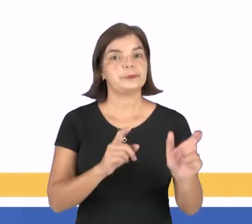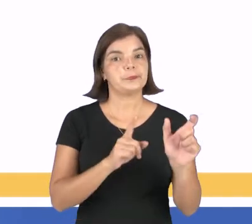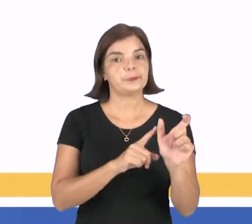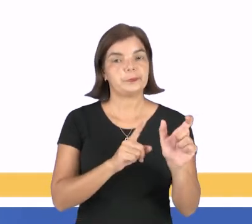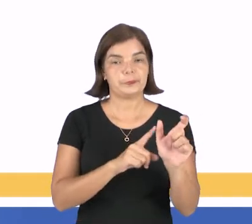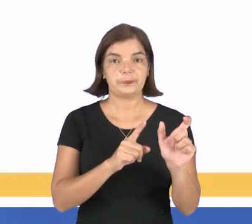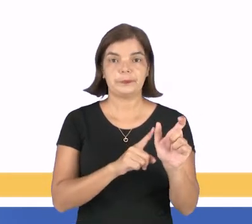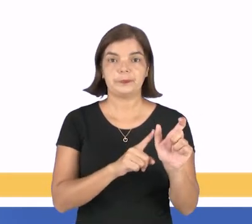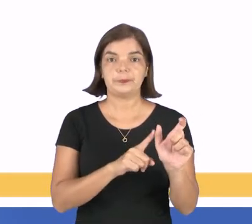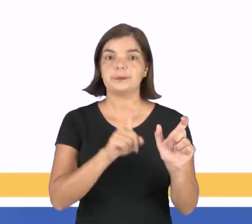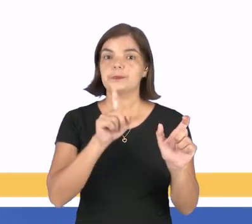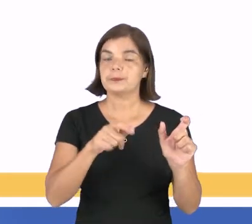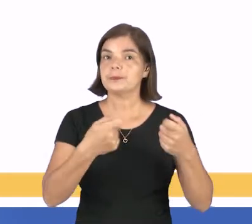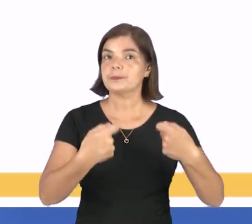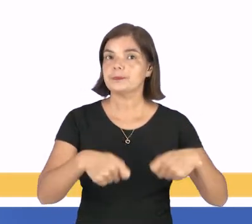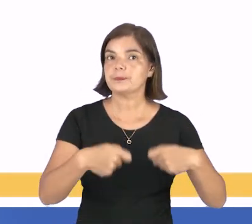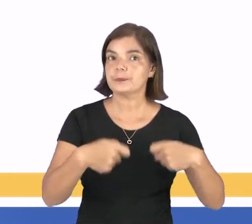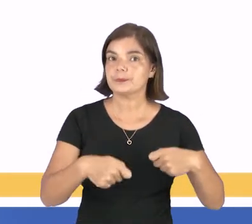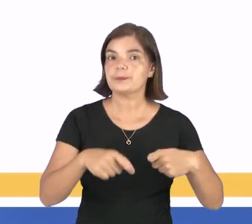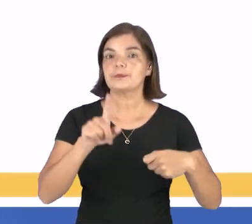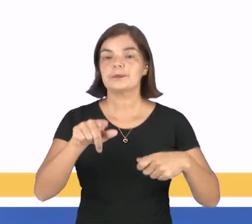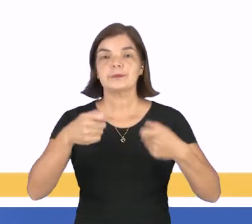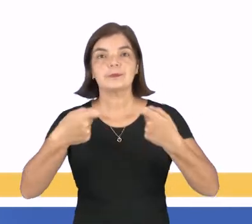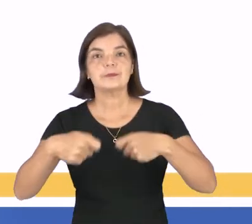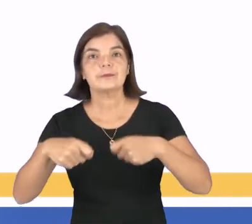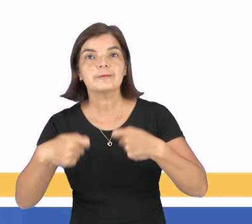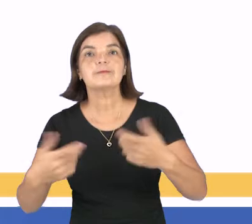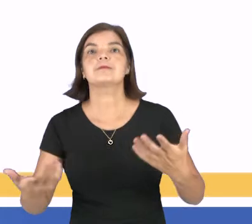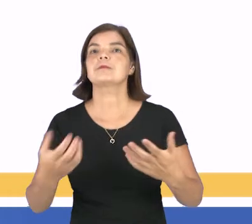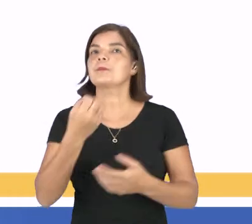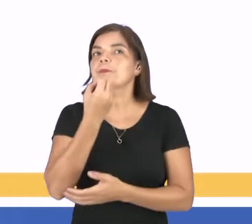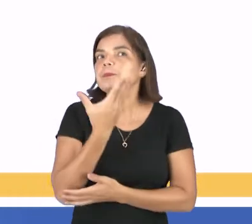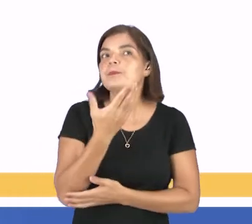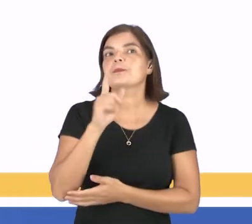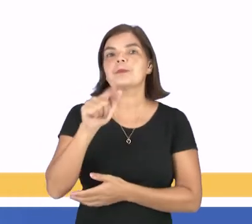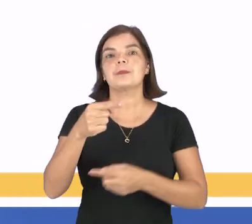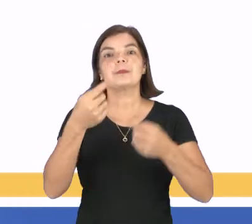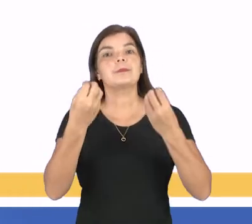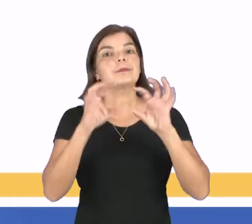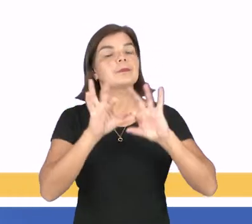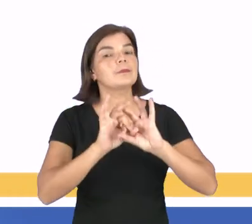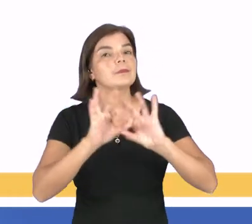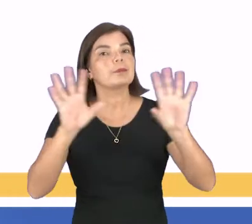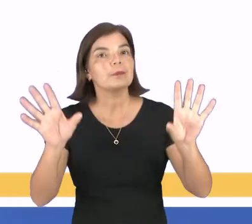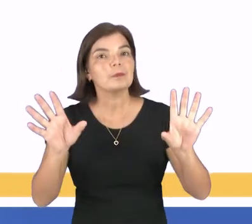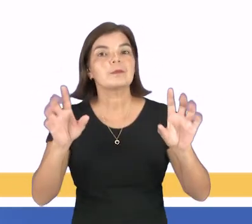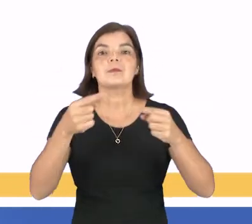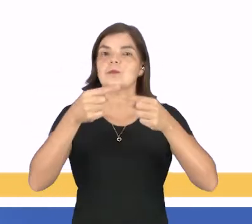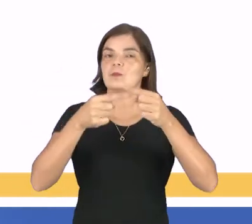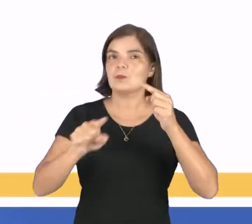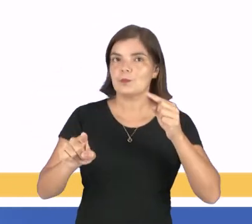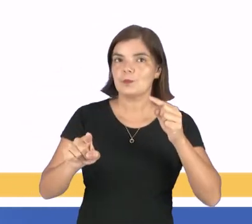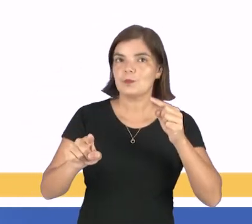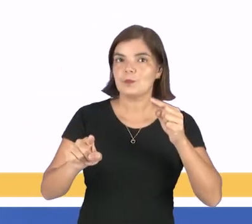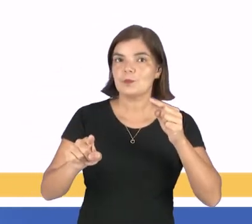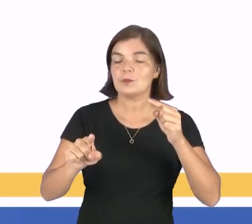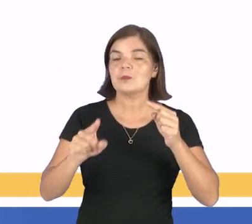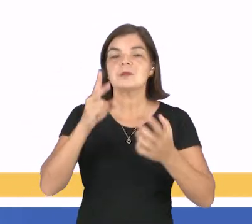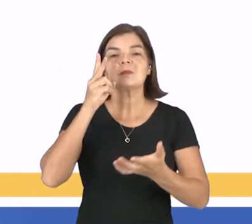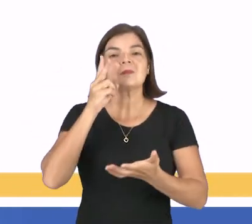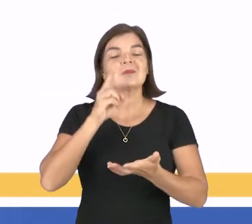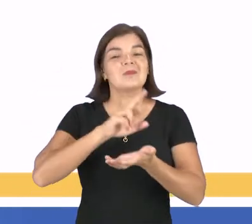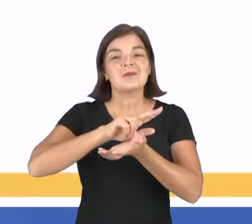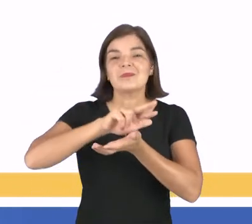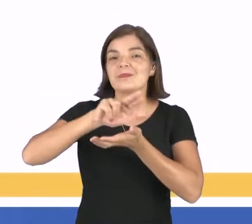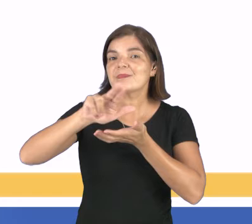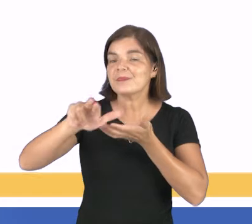as expressões é preciso, é necessário, é bom, é permitido, é proibido,